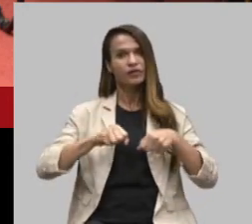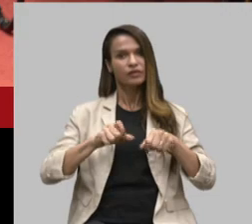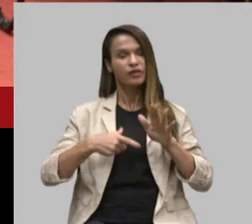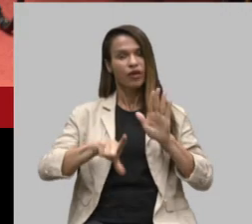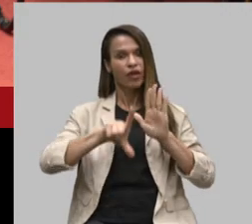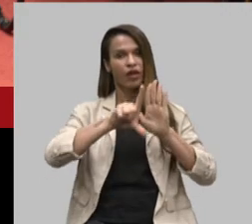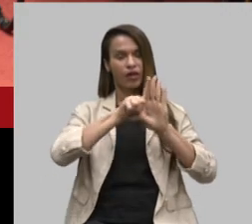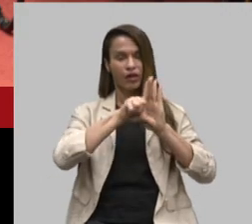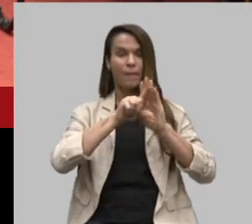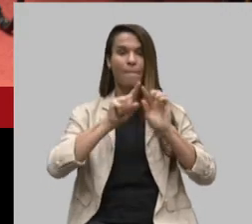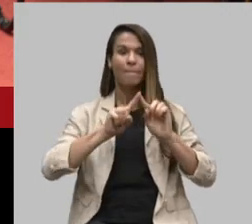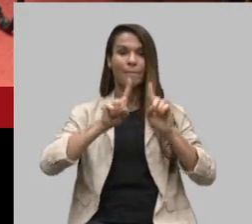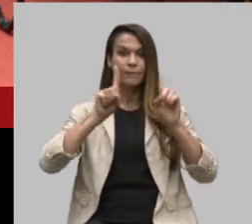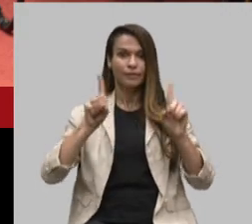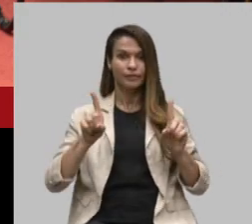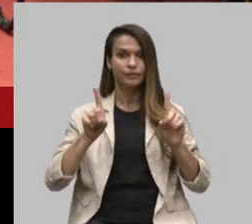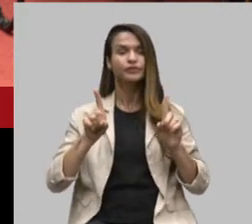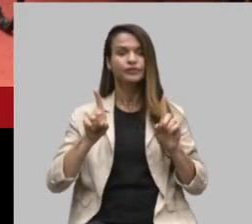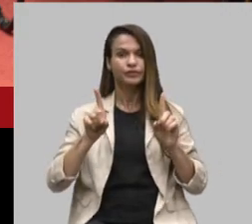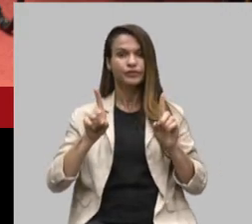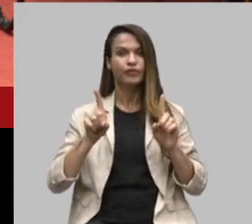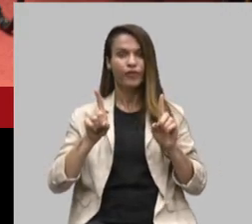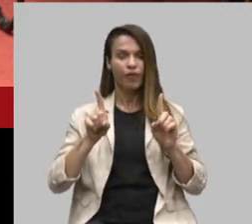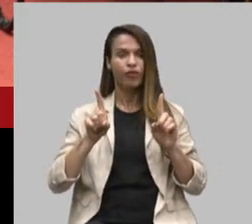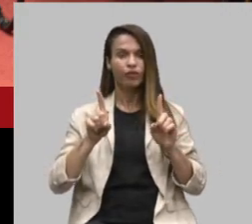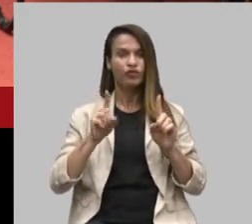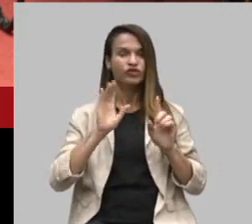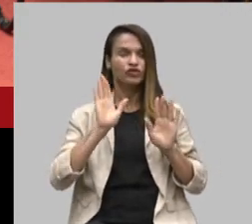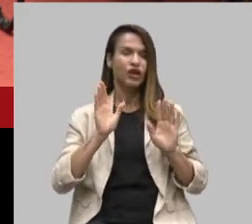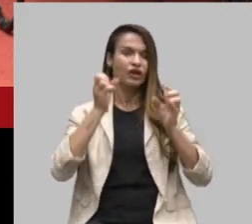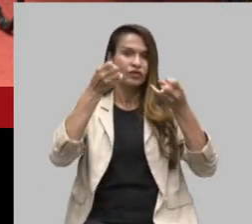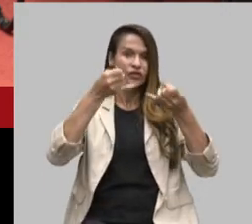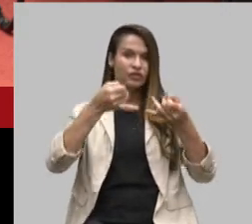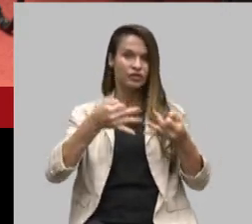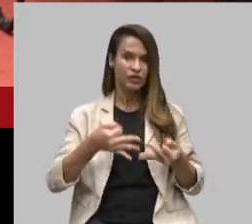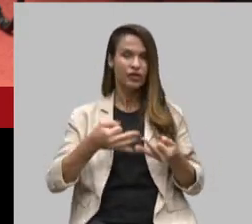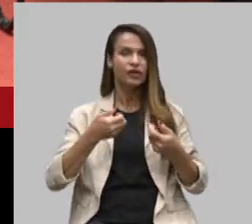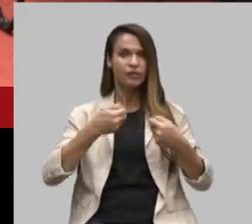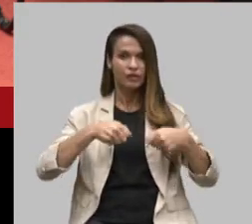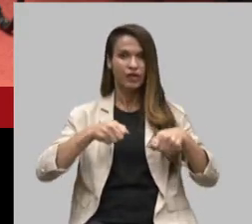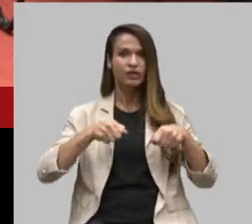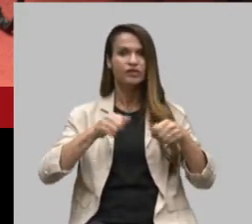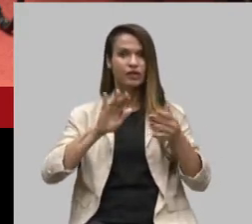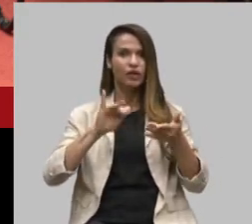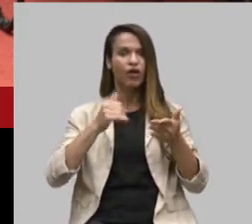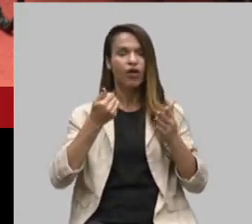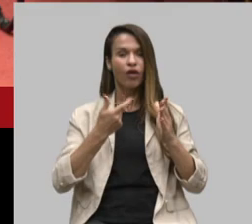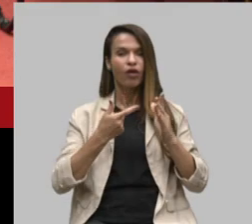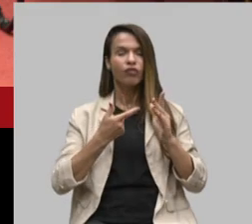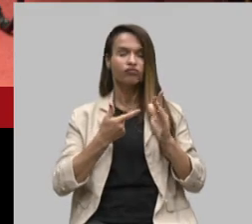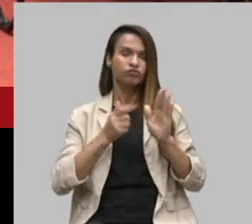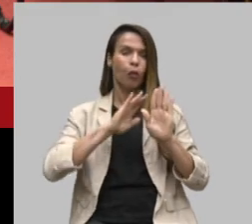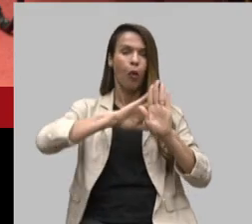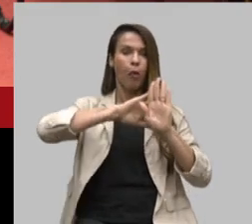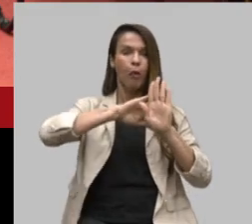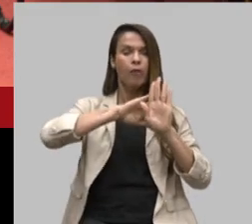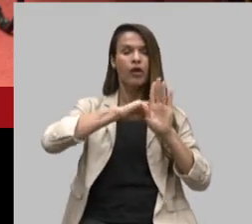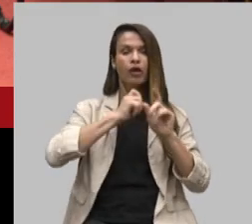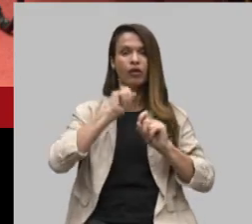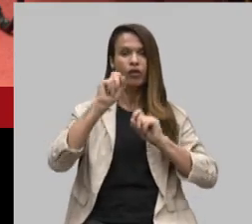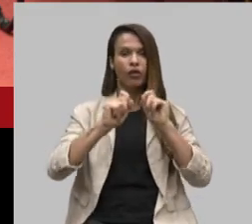só que o que foi esclarecido e que deveria ter sido obtido a essa proposta é um meio de